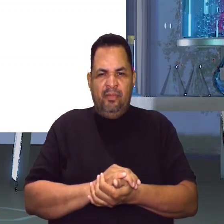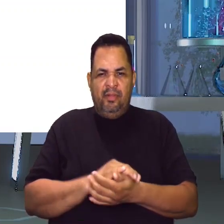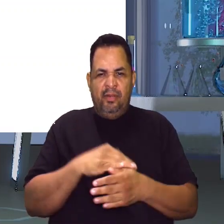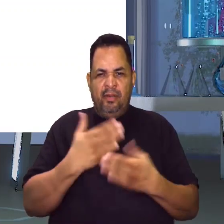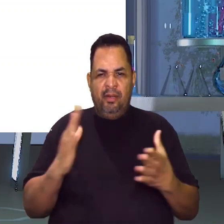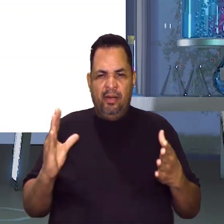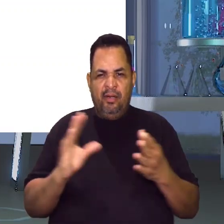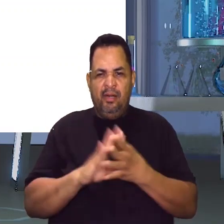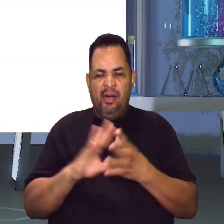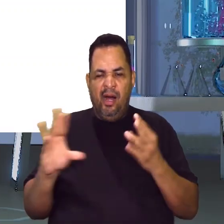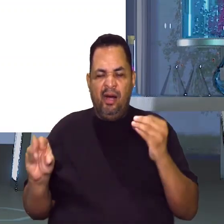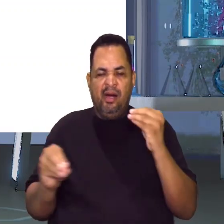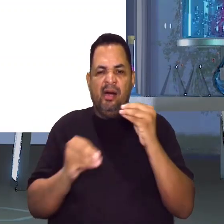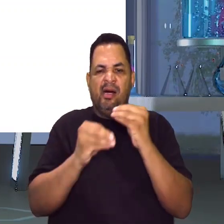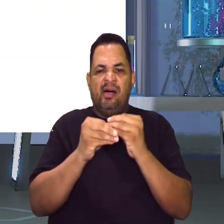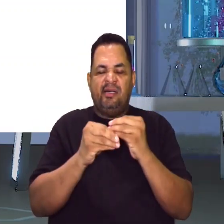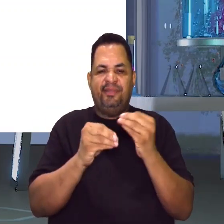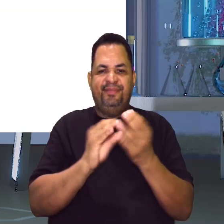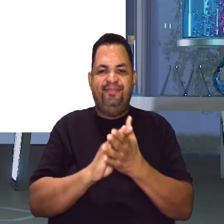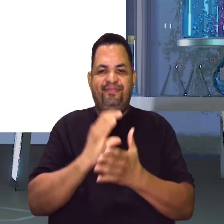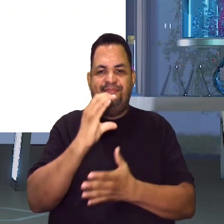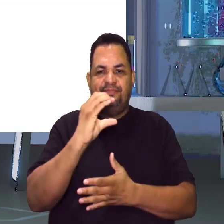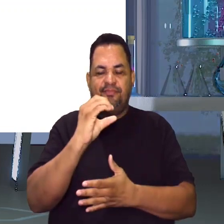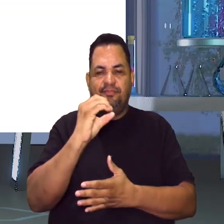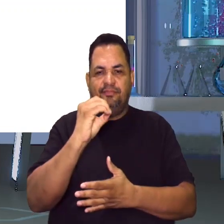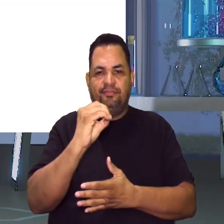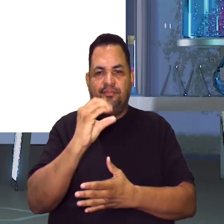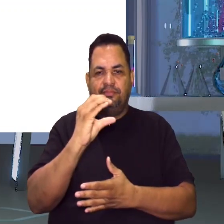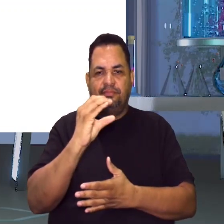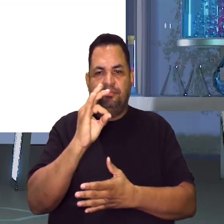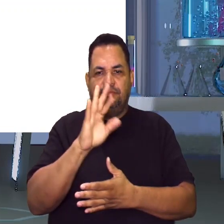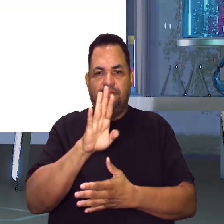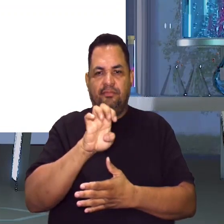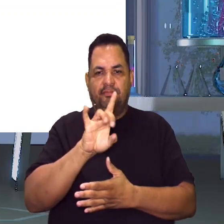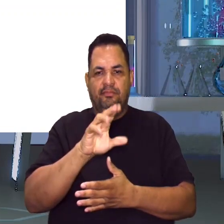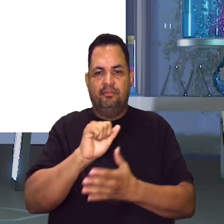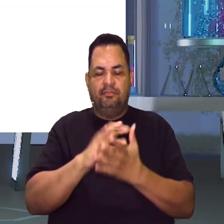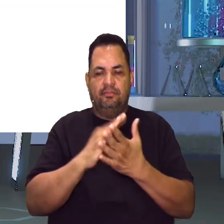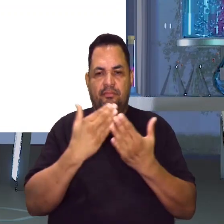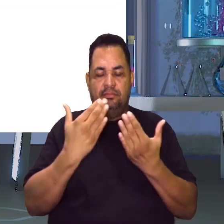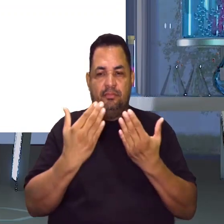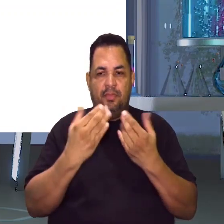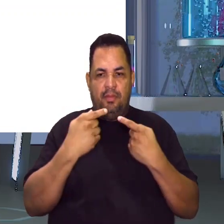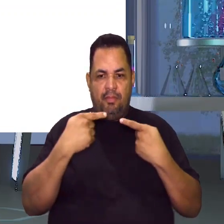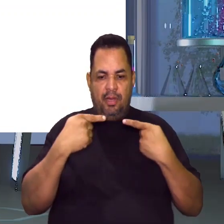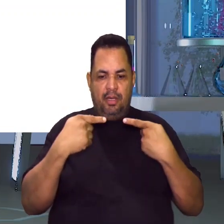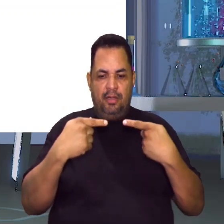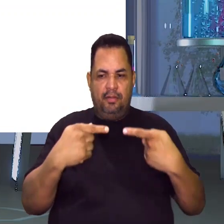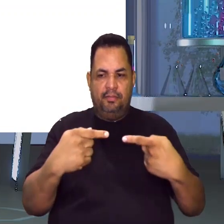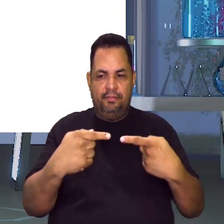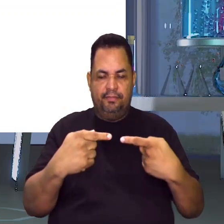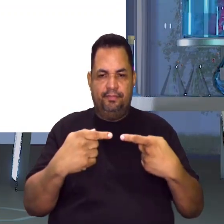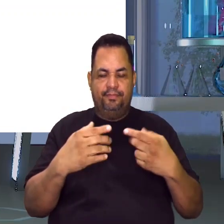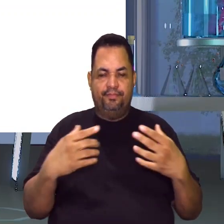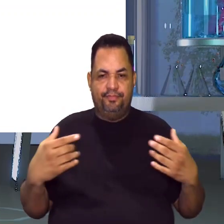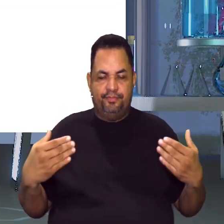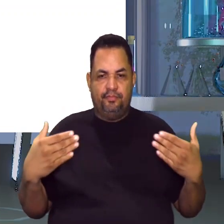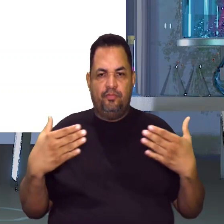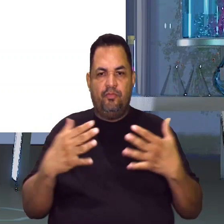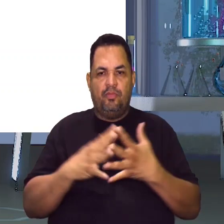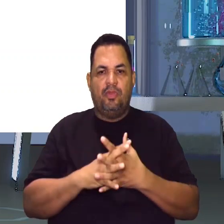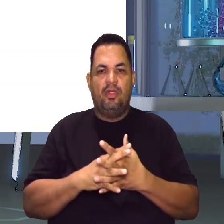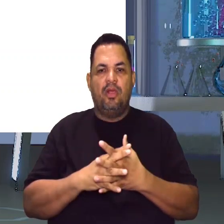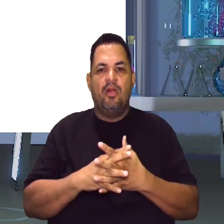para completar o octeto, o que acontece? Eles se emparelham, eles se